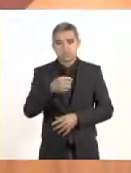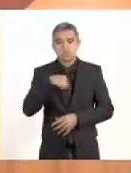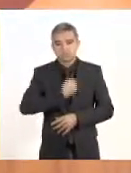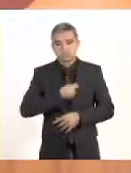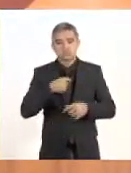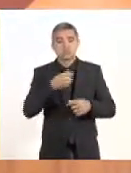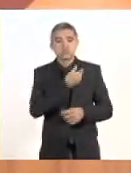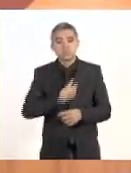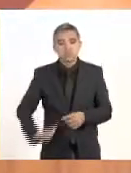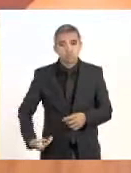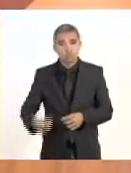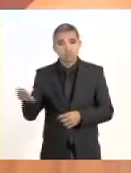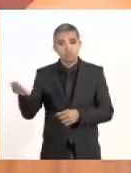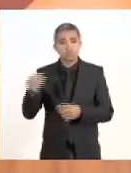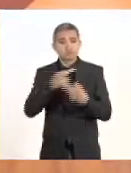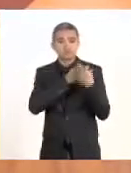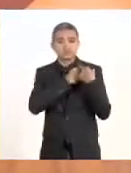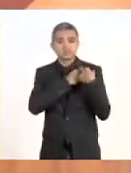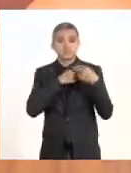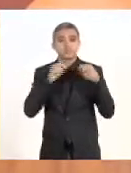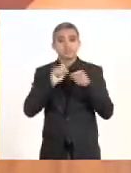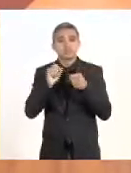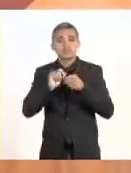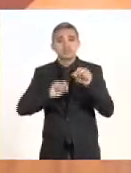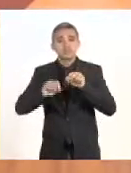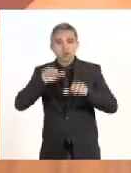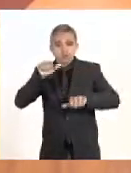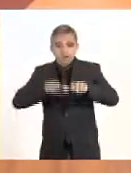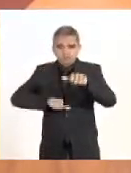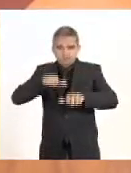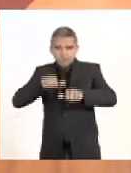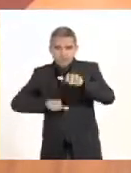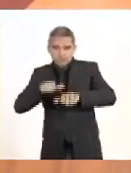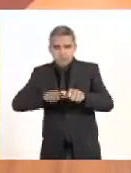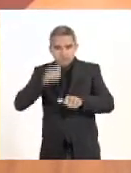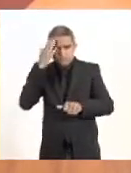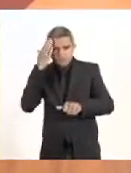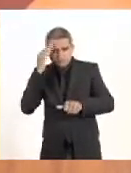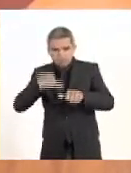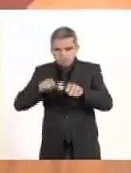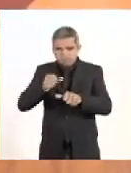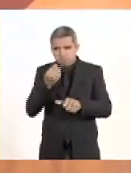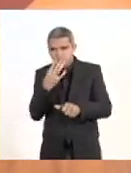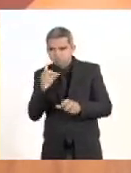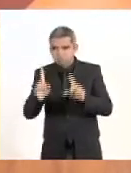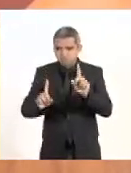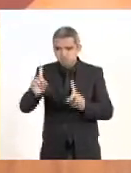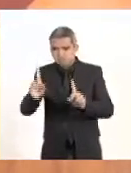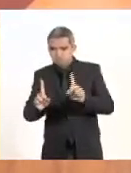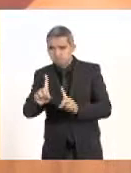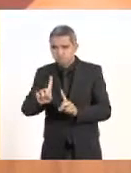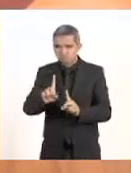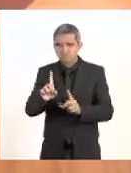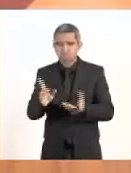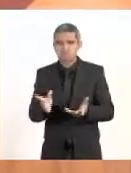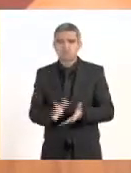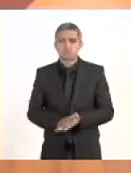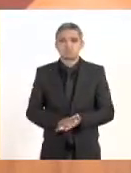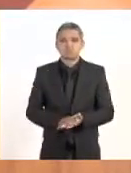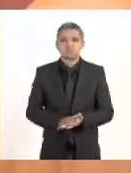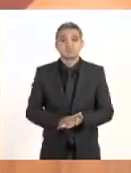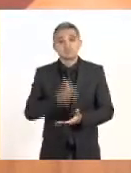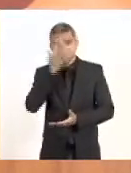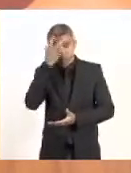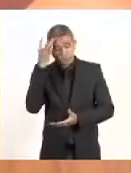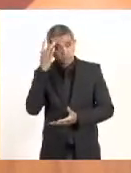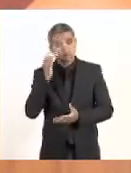triagem, para que assim nós possamos ter aqueles que estão não só aptos a realmente fazer as outras etapas,